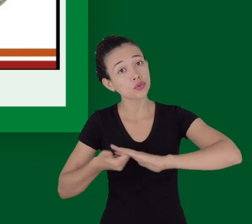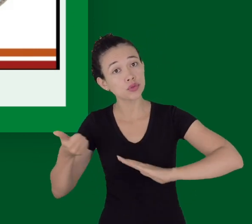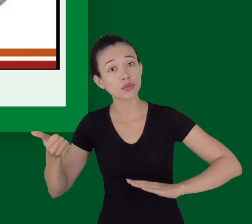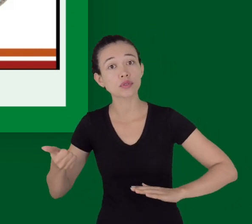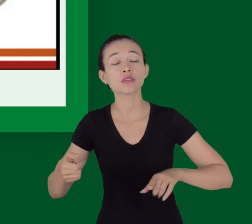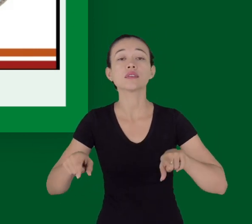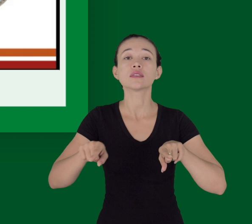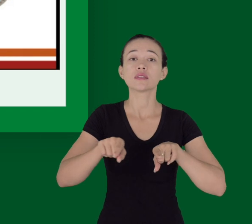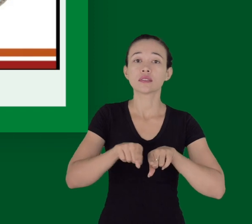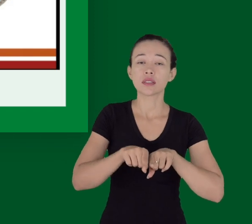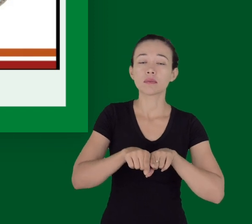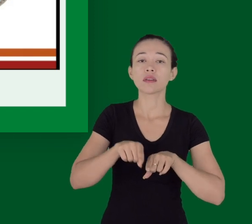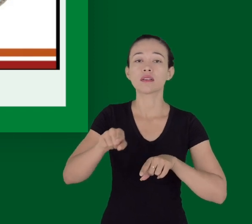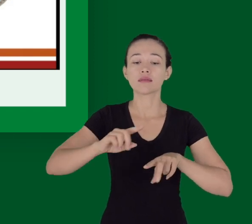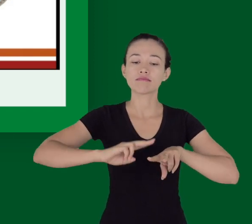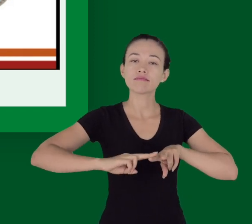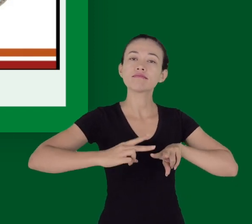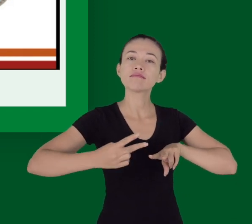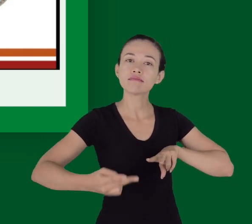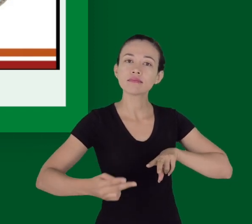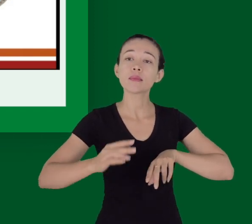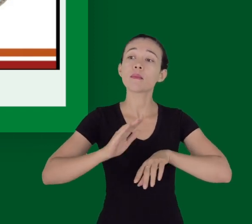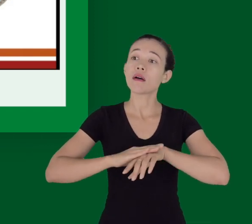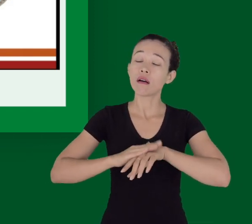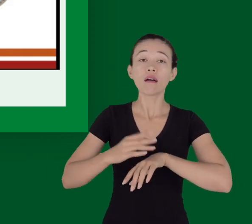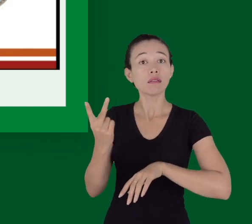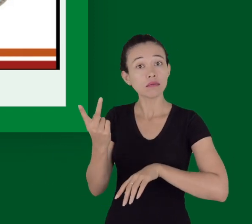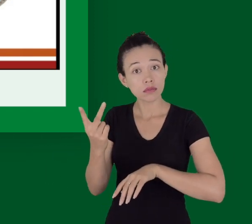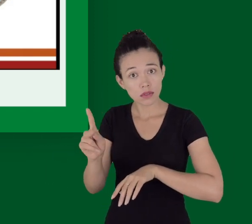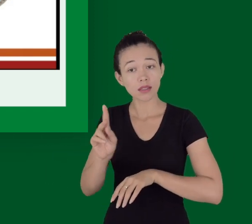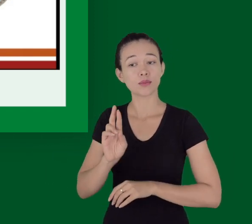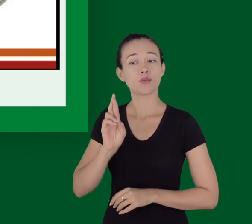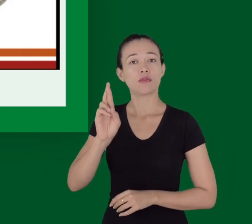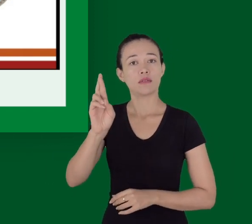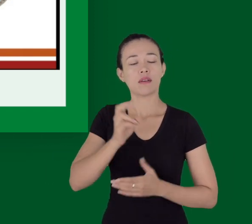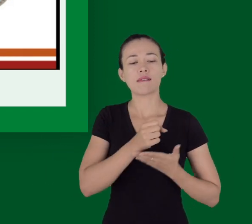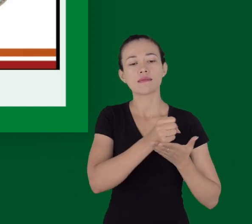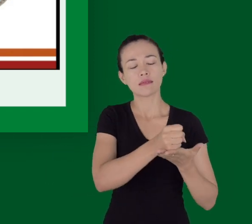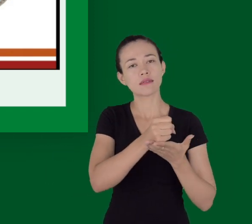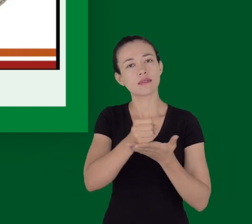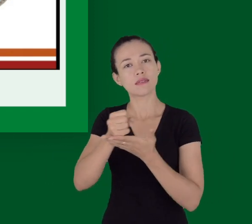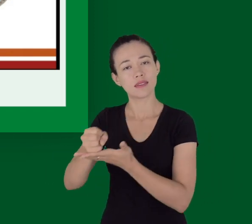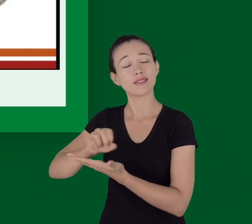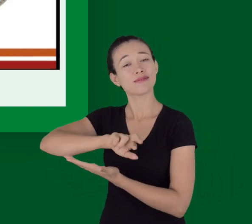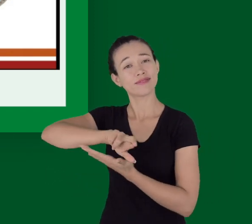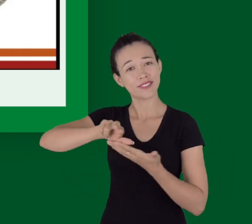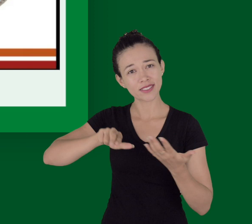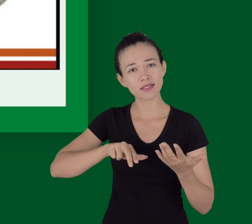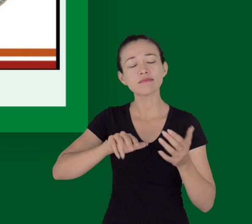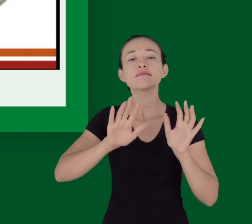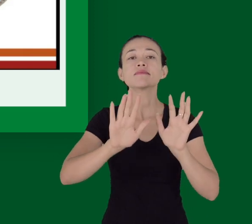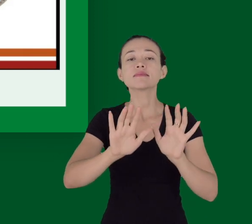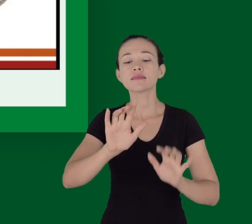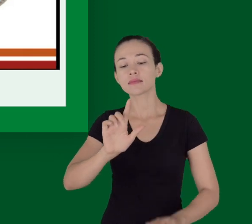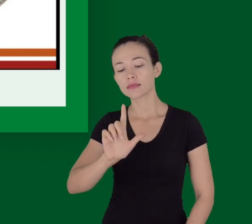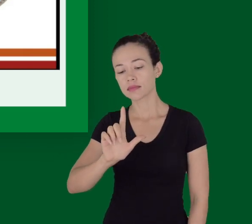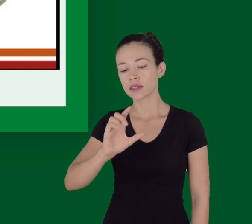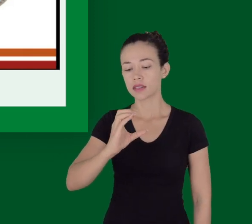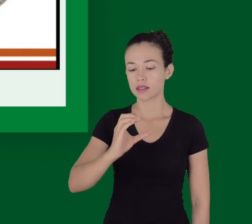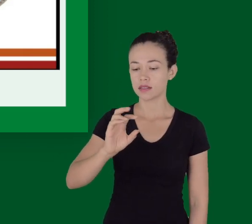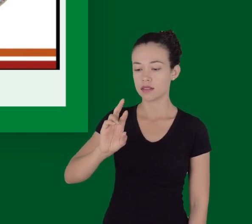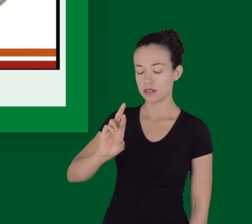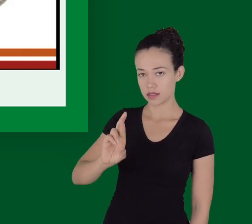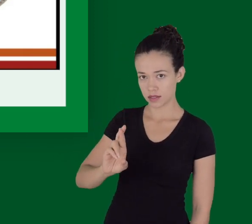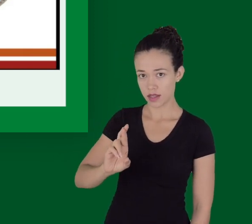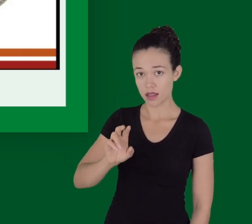transportar neuromoduladores, neurotransmissores, fornecer esse alcance dessa imunidade. Então, ele tem funções muito